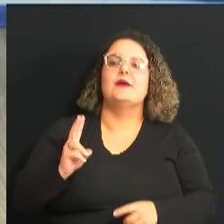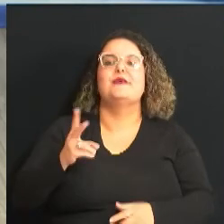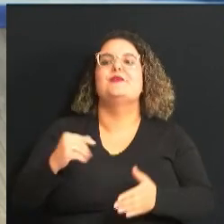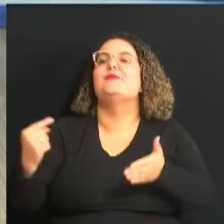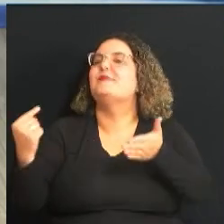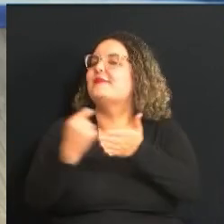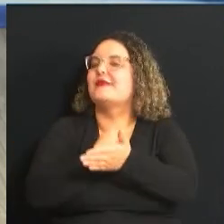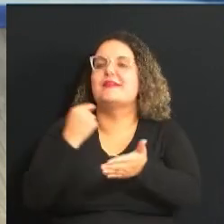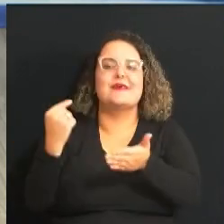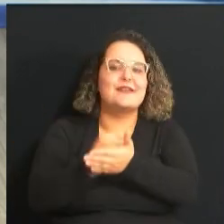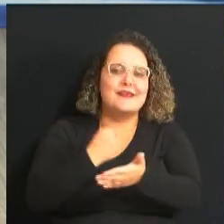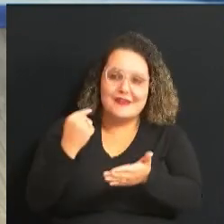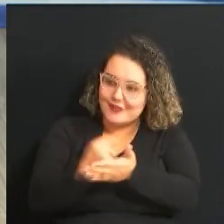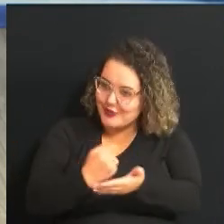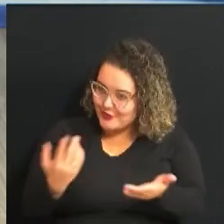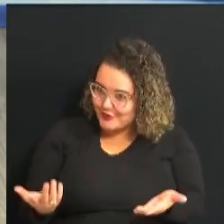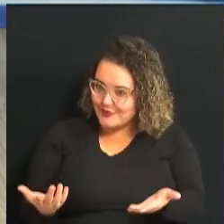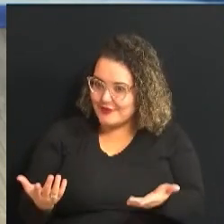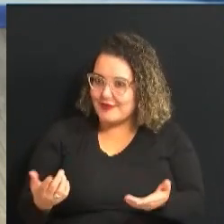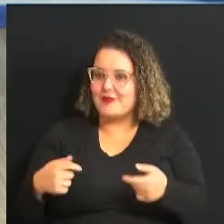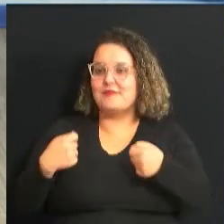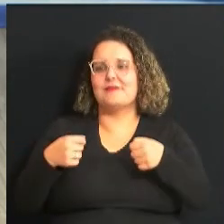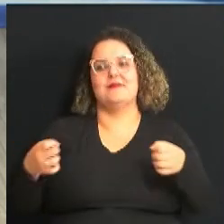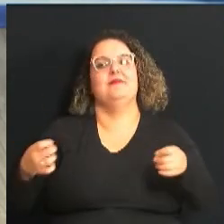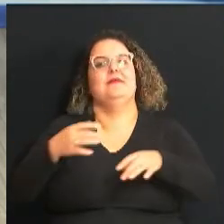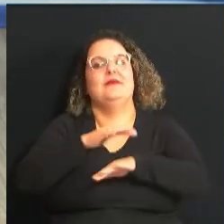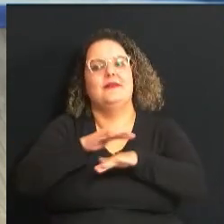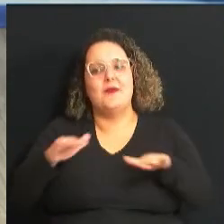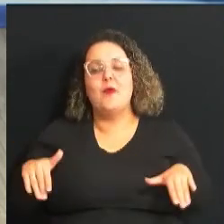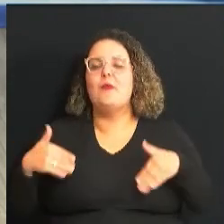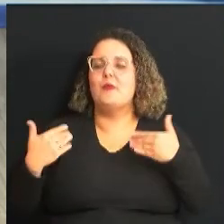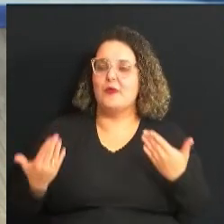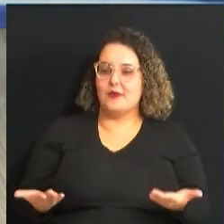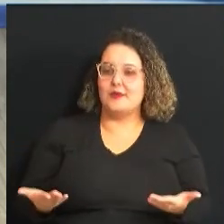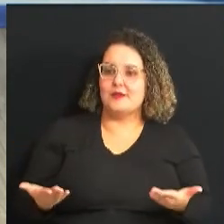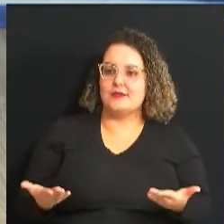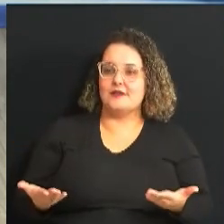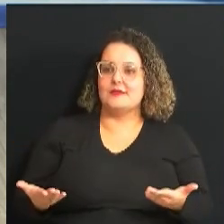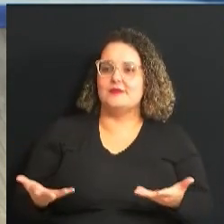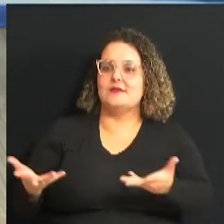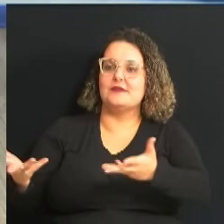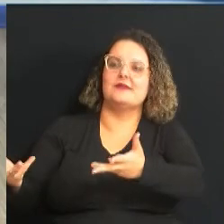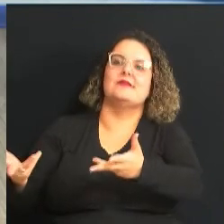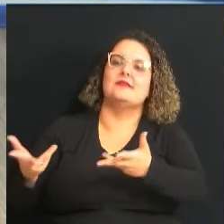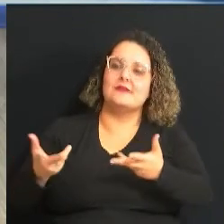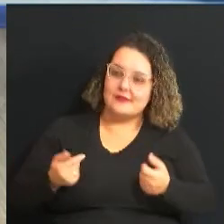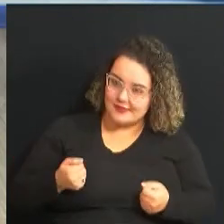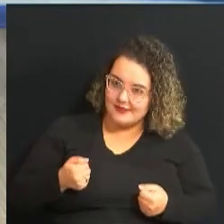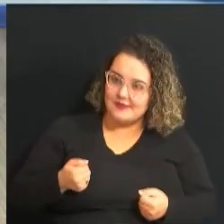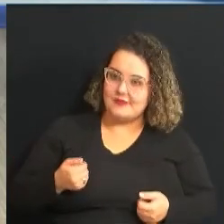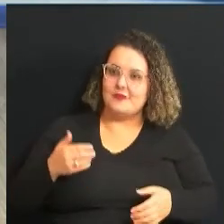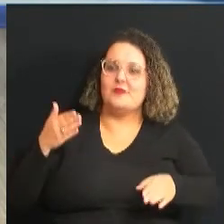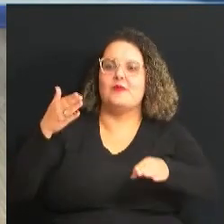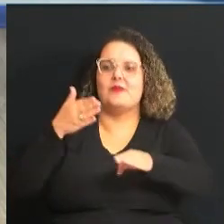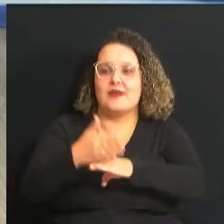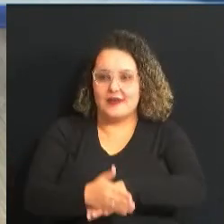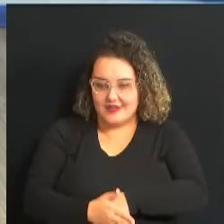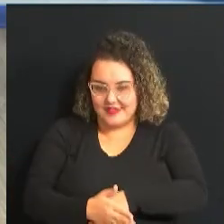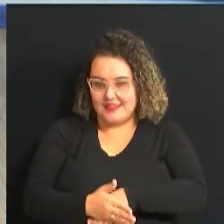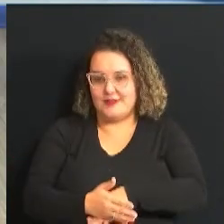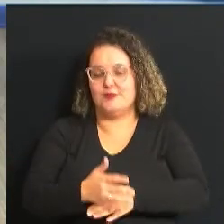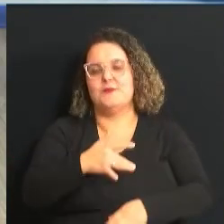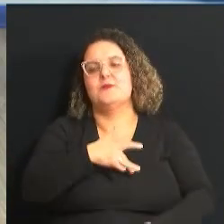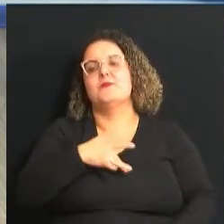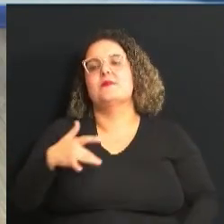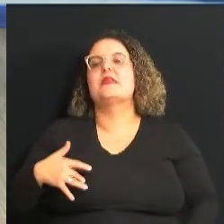pergunta aqui. Eu preciso encerrar. Por isso, eu já vou deixar o convite aqui para a senhora participar mais uma vez do Saúde é